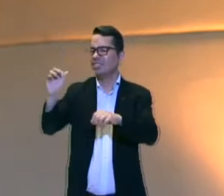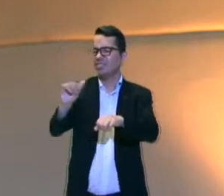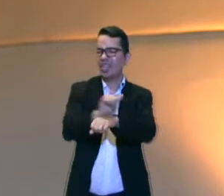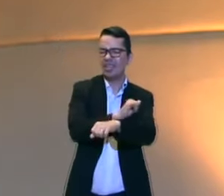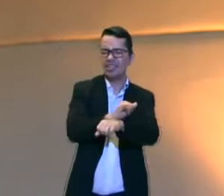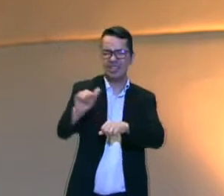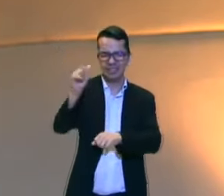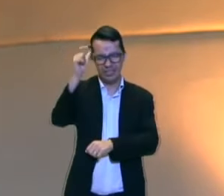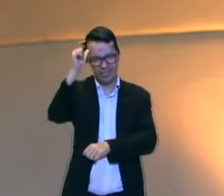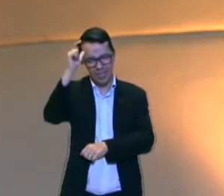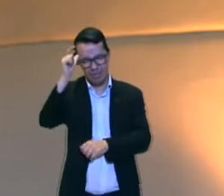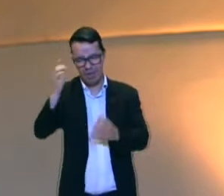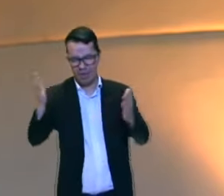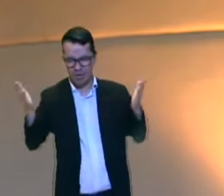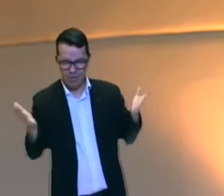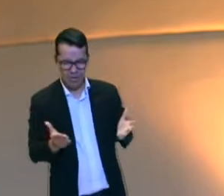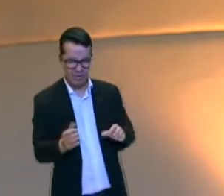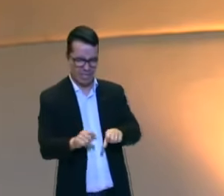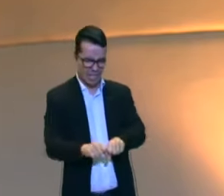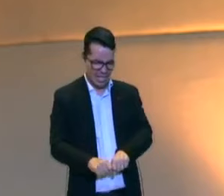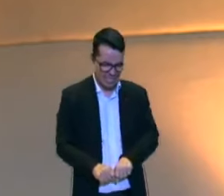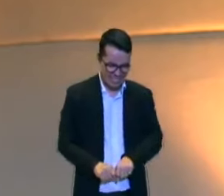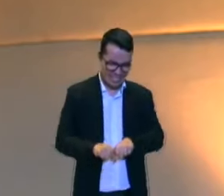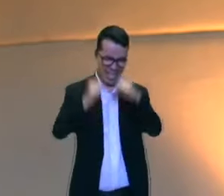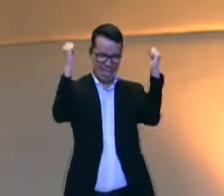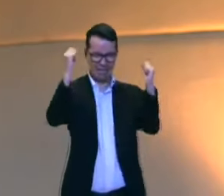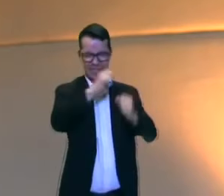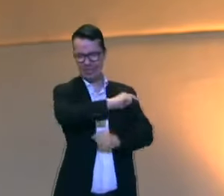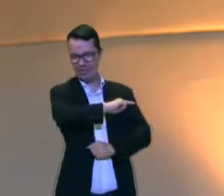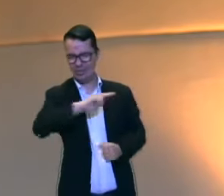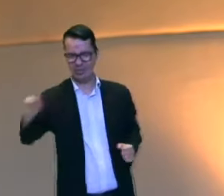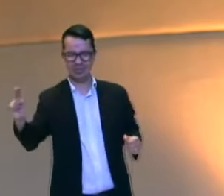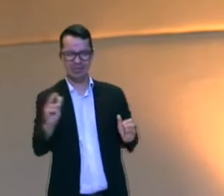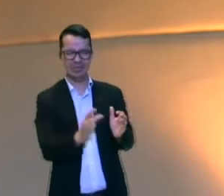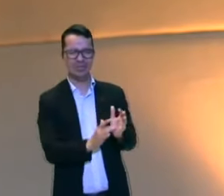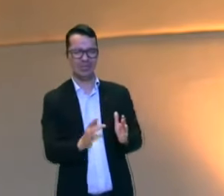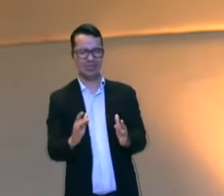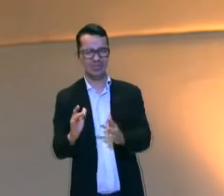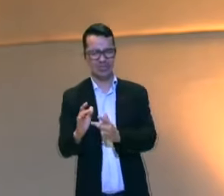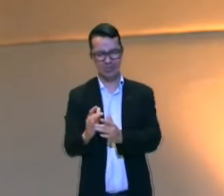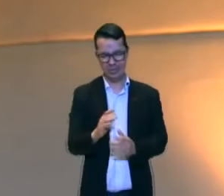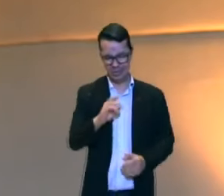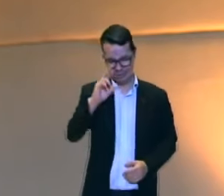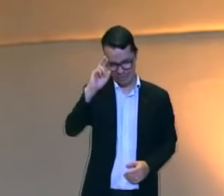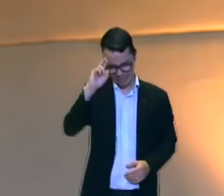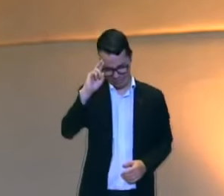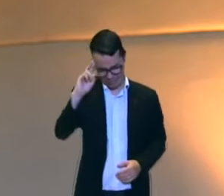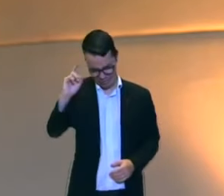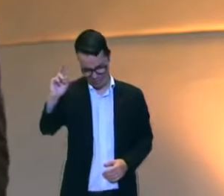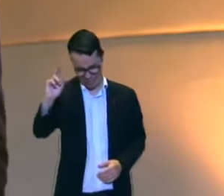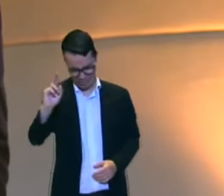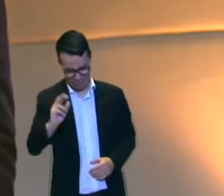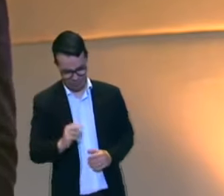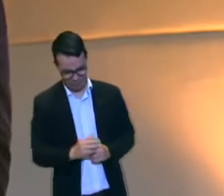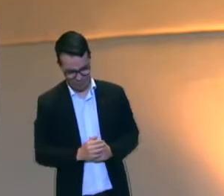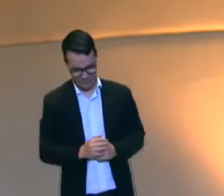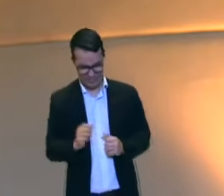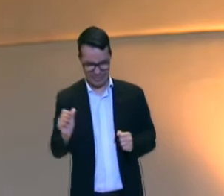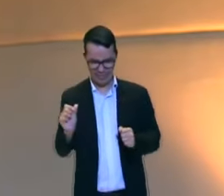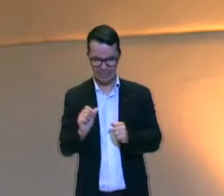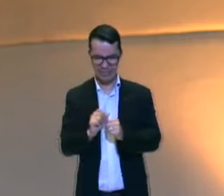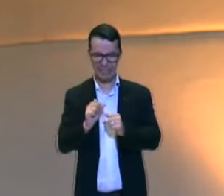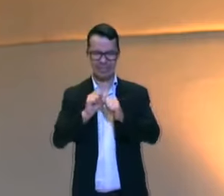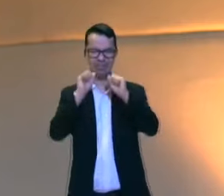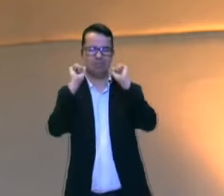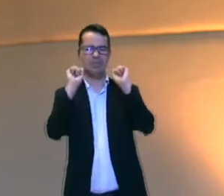seja desarmada hoje, em nome de Jesus. Faz assim, Pai, essa é a